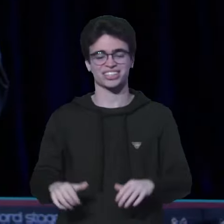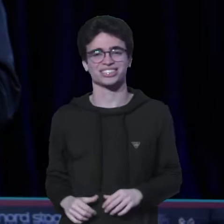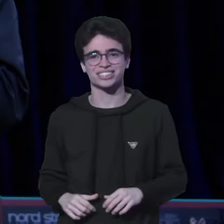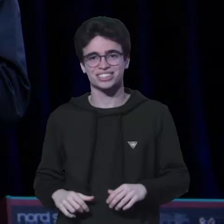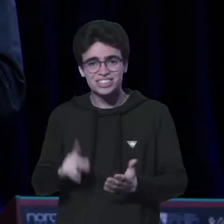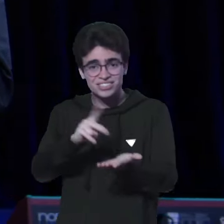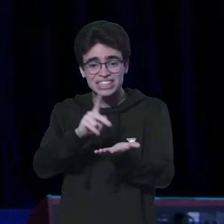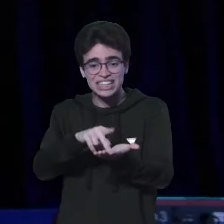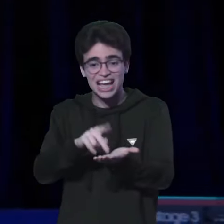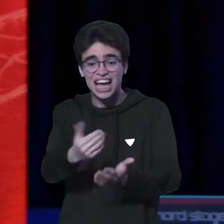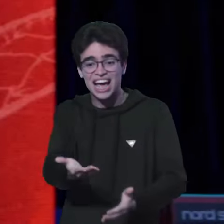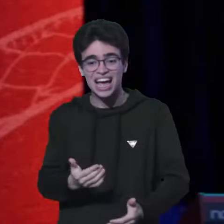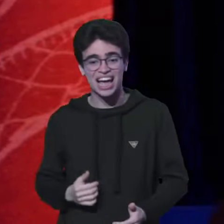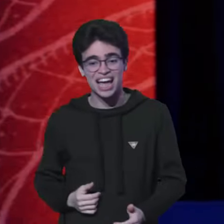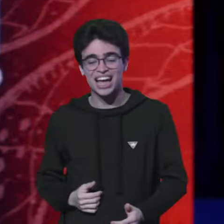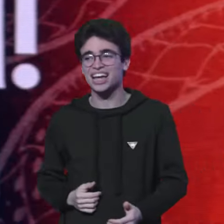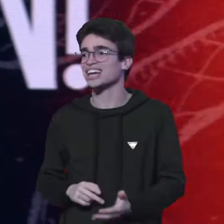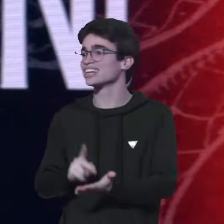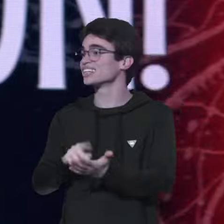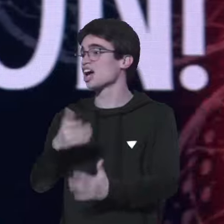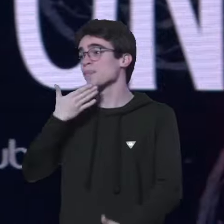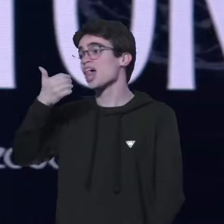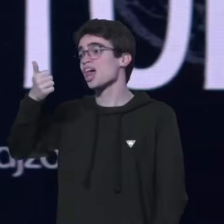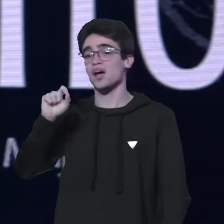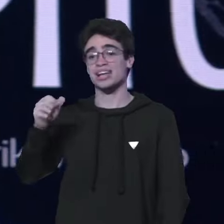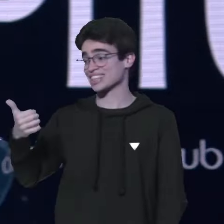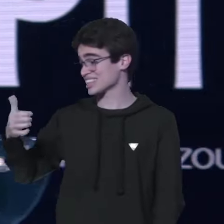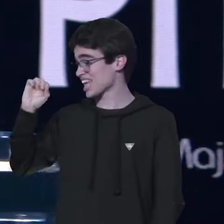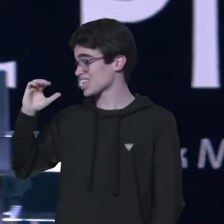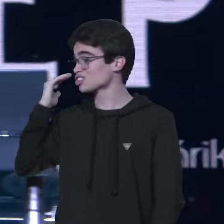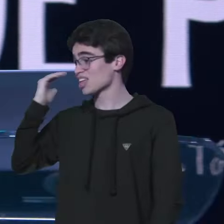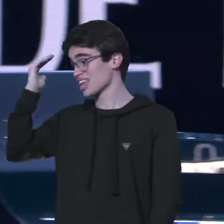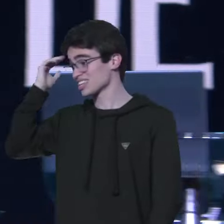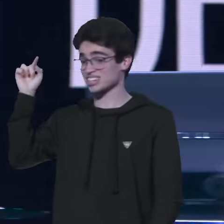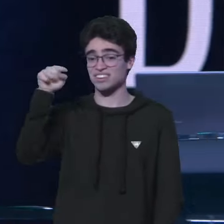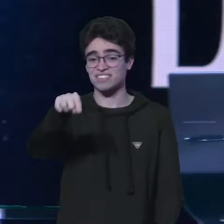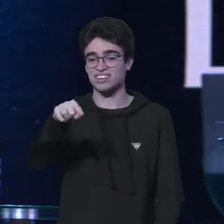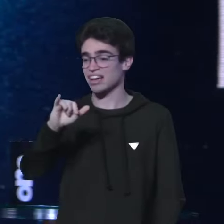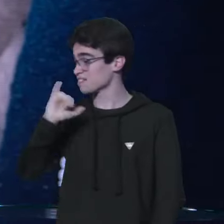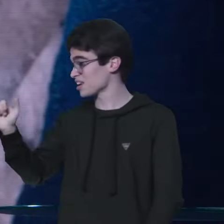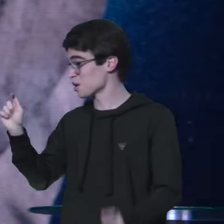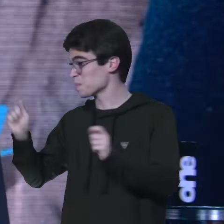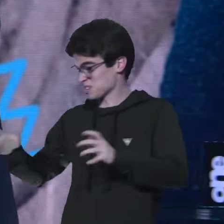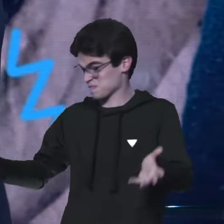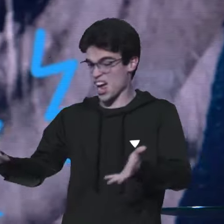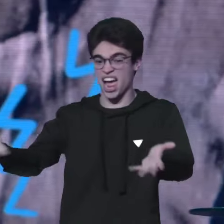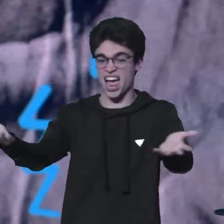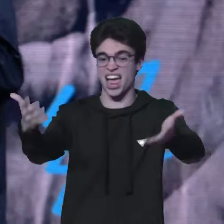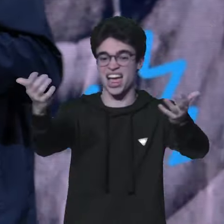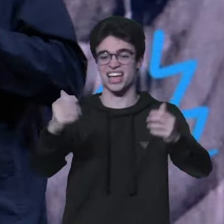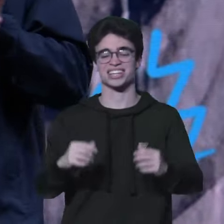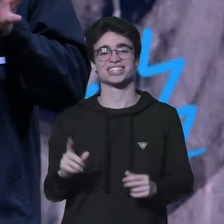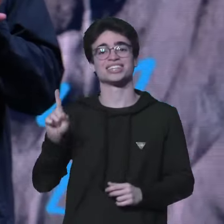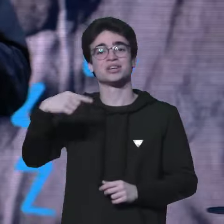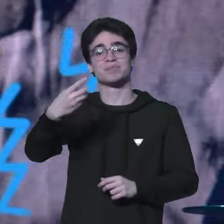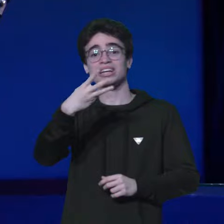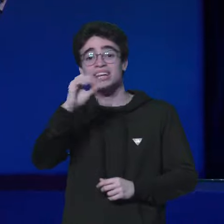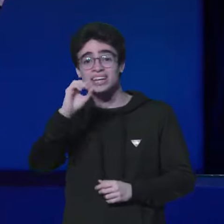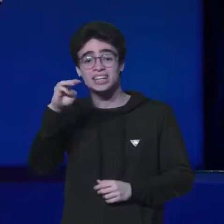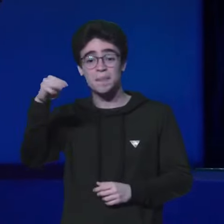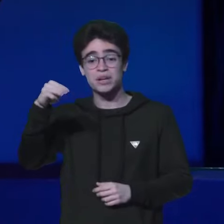Não é? A melhor coisa que você pode fazer é colocar 10 adolescentes num lugar e falar, ó, agitem aí. Depois de meia hora já está